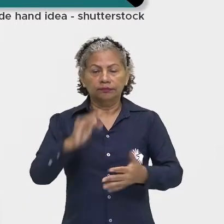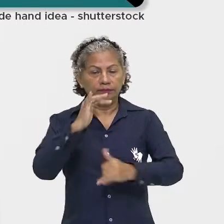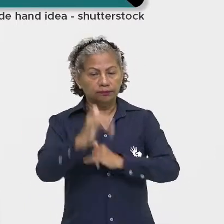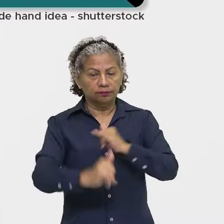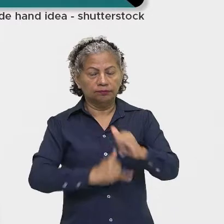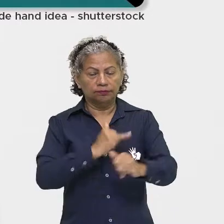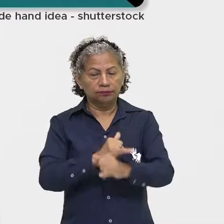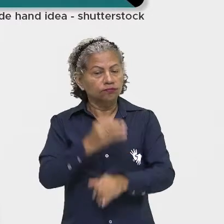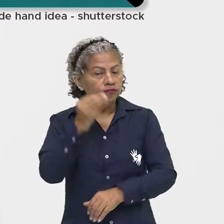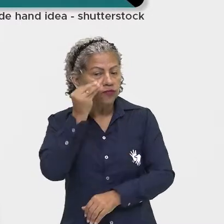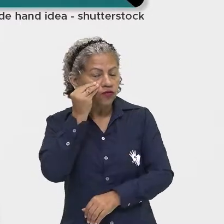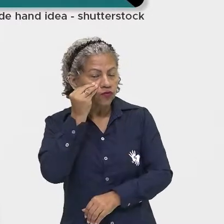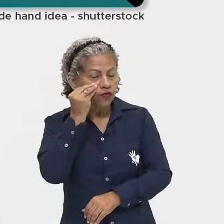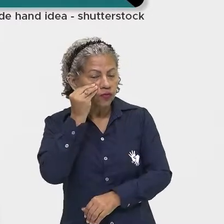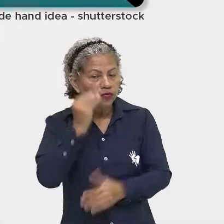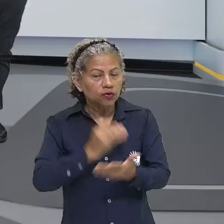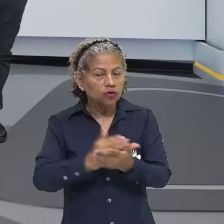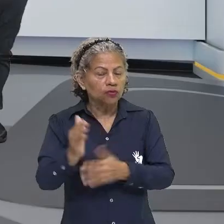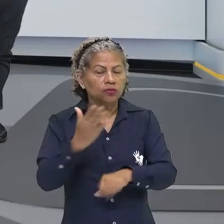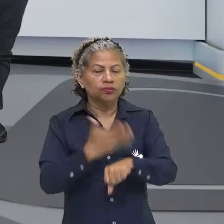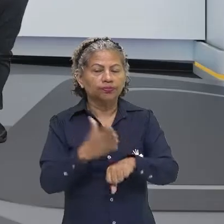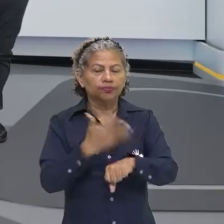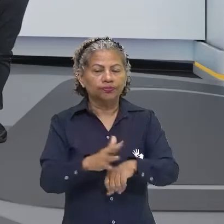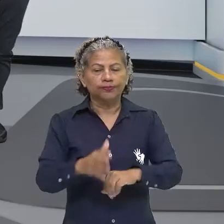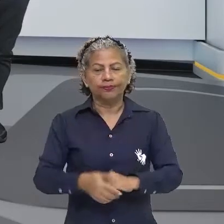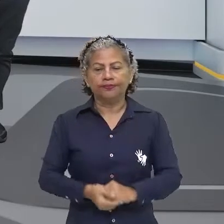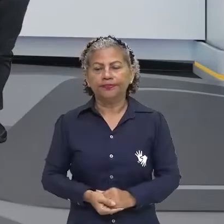nosso Ribeirinho sobre algumas práticas.